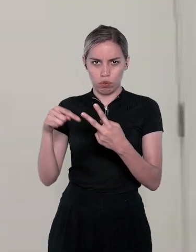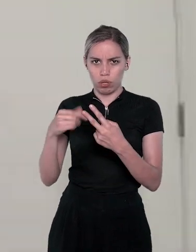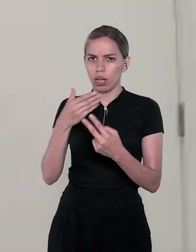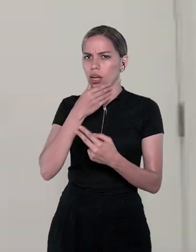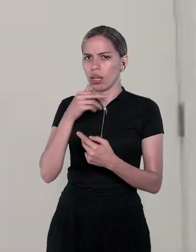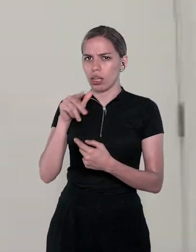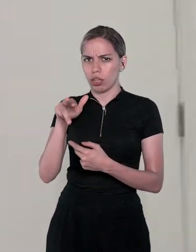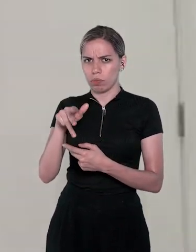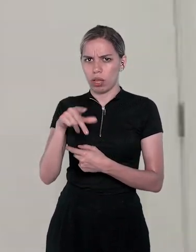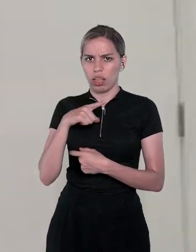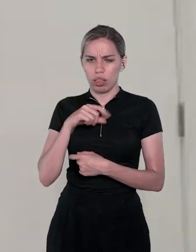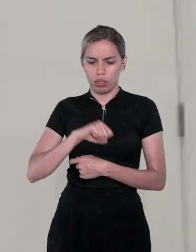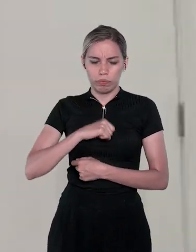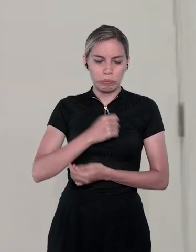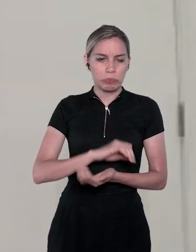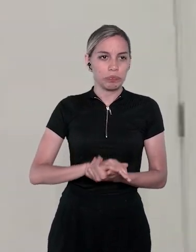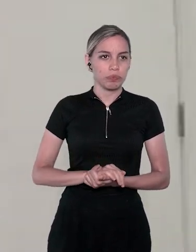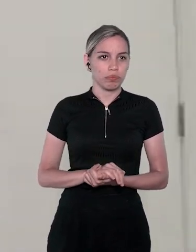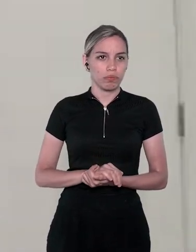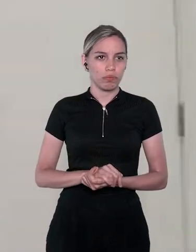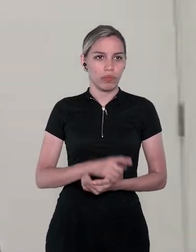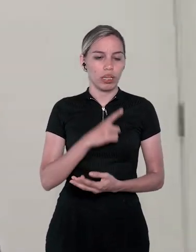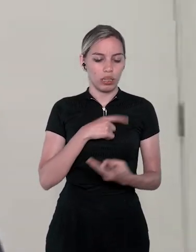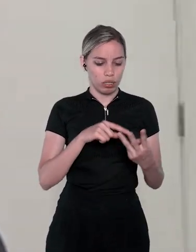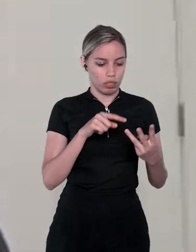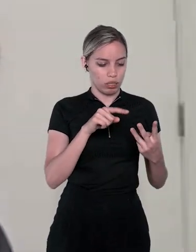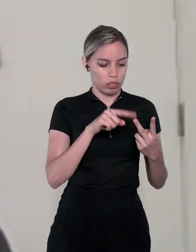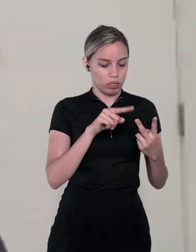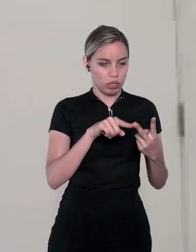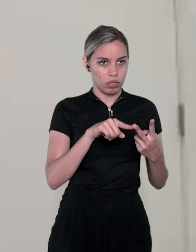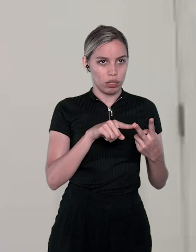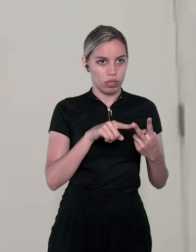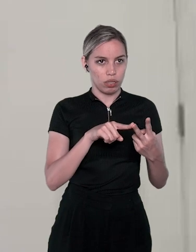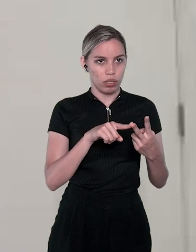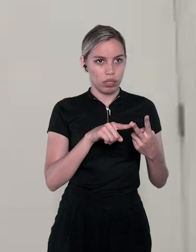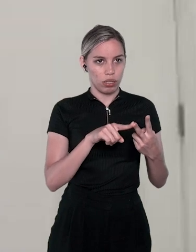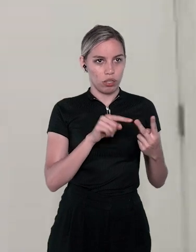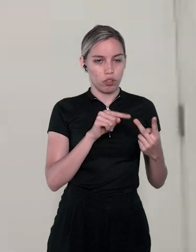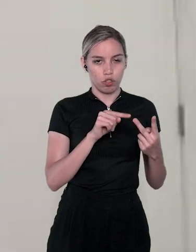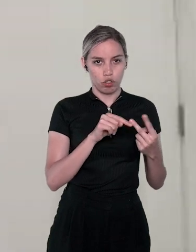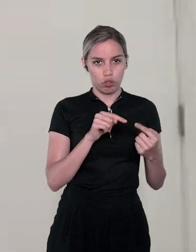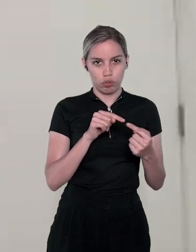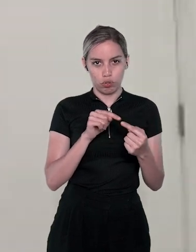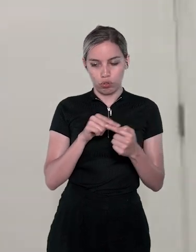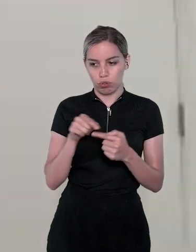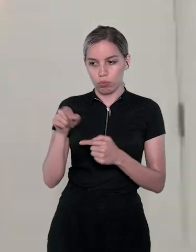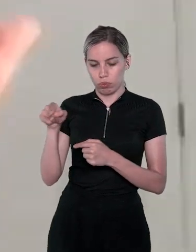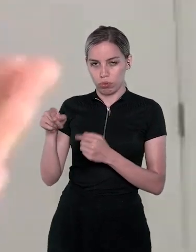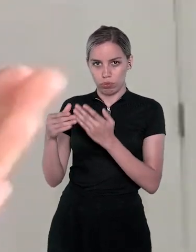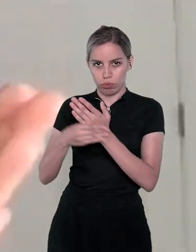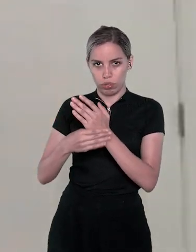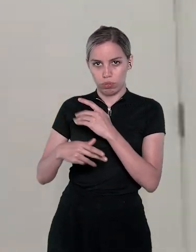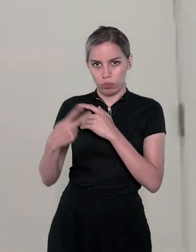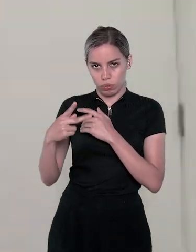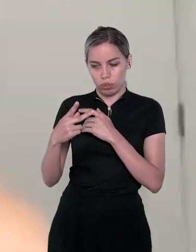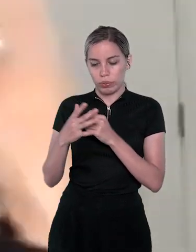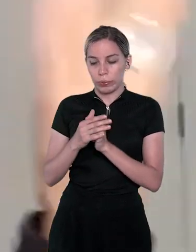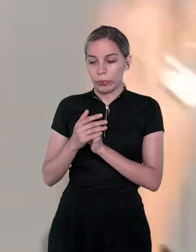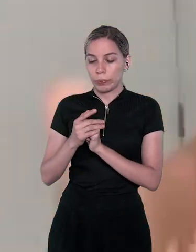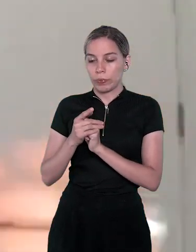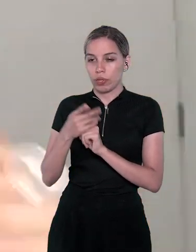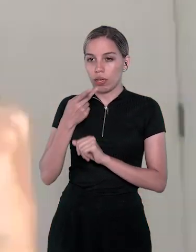outro é da tríade fundante do romance, né? Que é o pai, a mãe e a filha, e